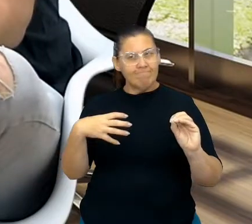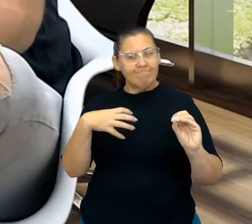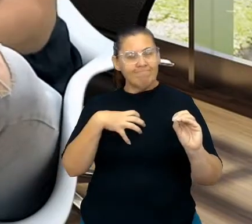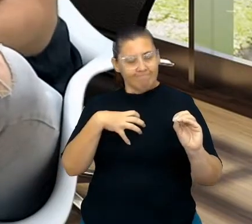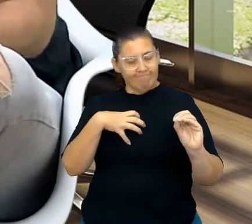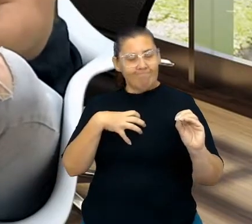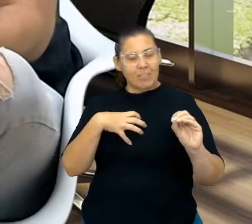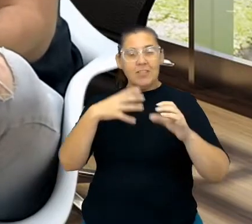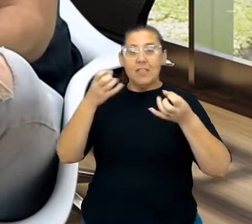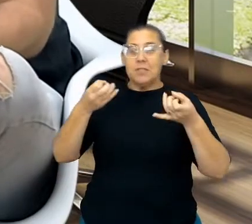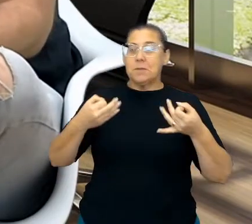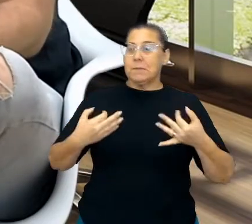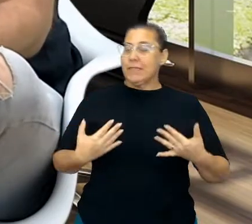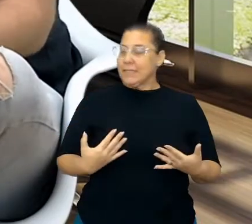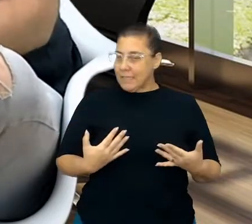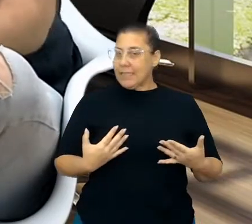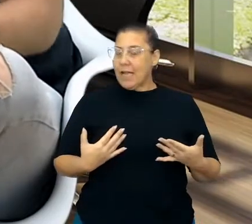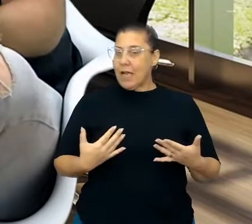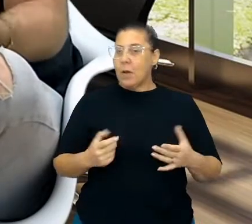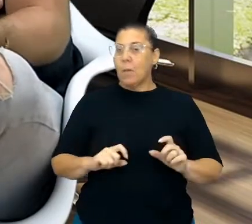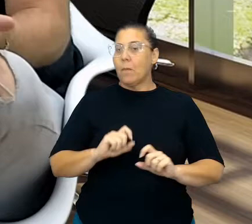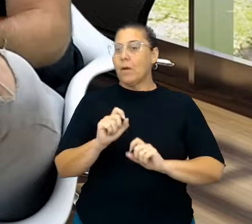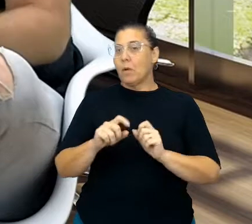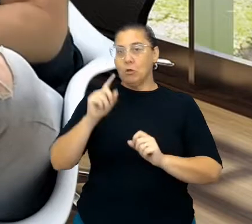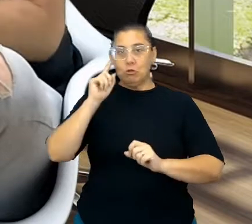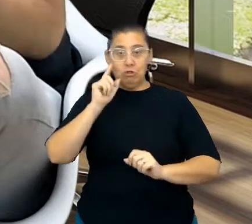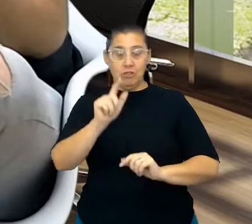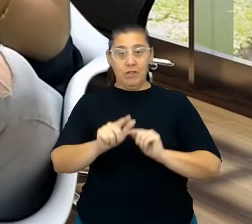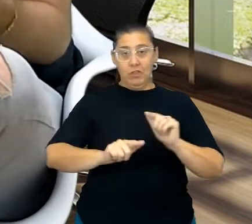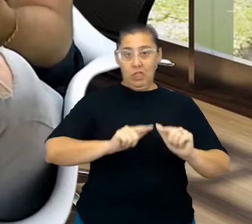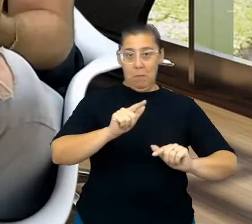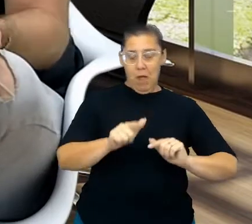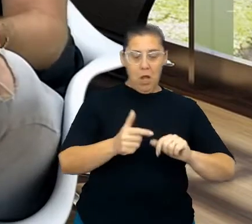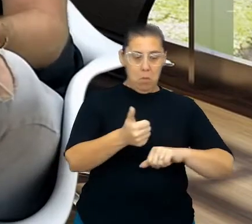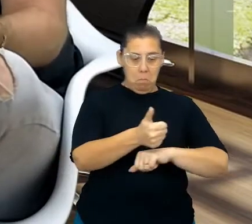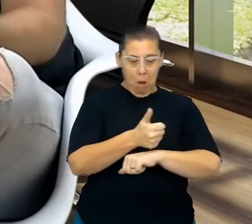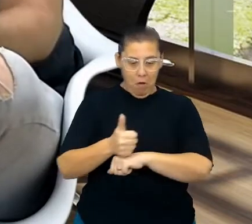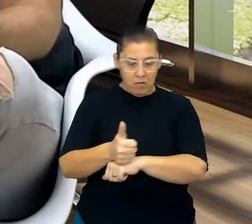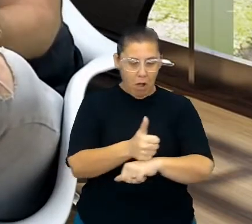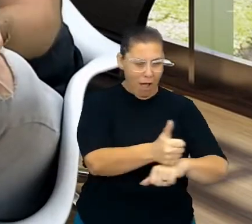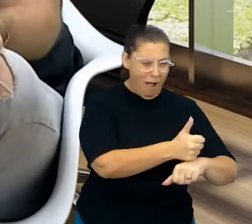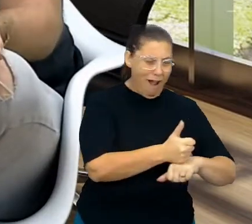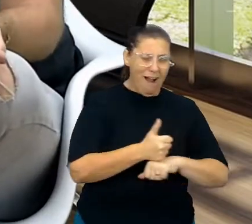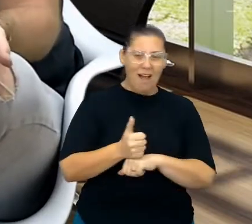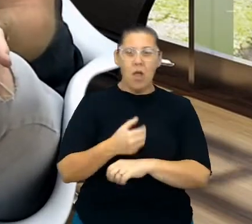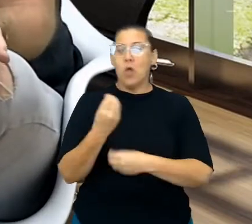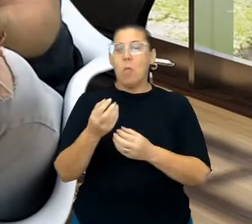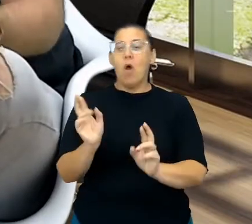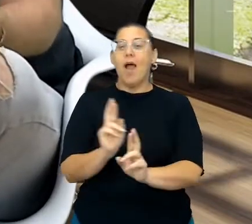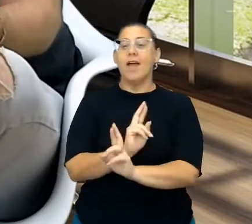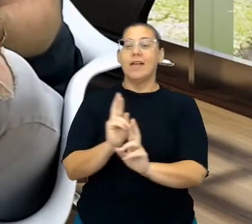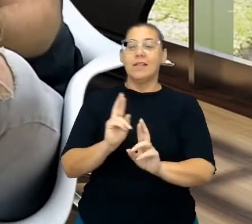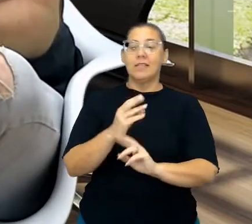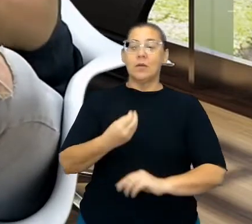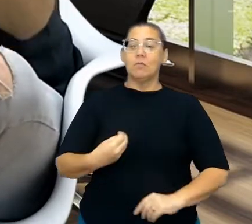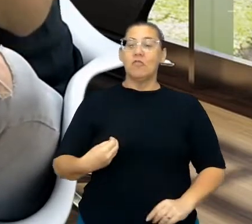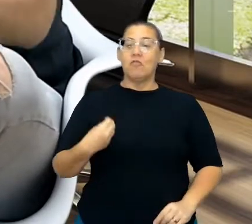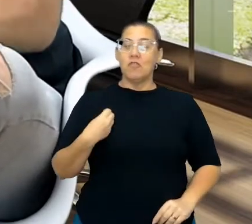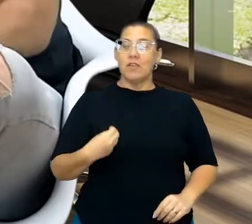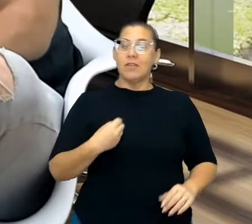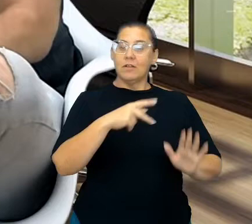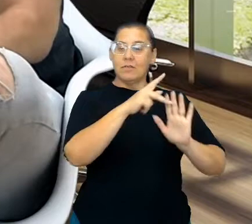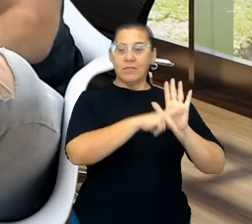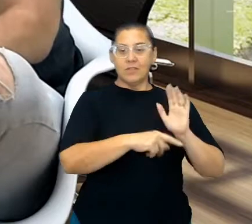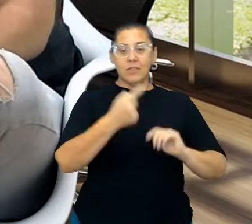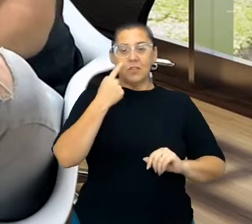gente falar então sobre o dia do trabalho, sobre profissões diferentes, como que a gente se relaciona com o nosso projeto de vida, temos que